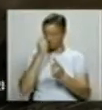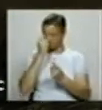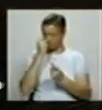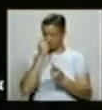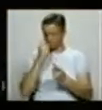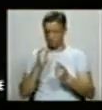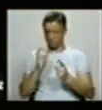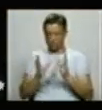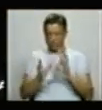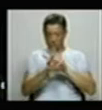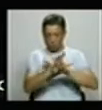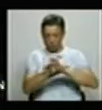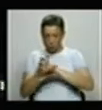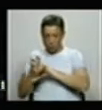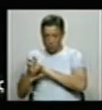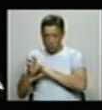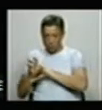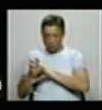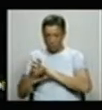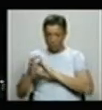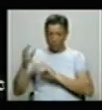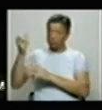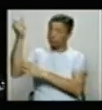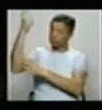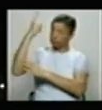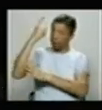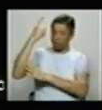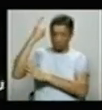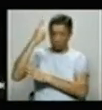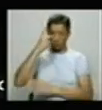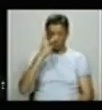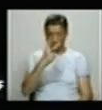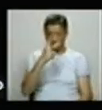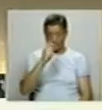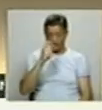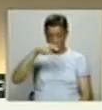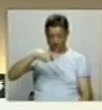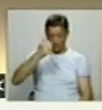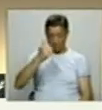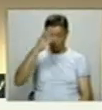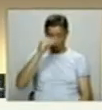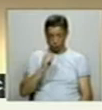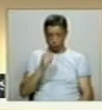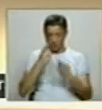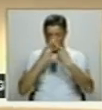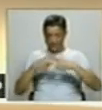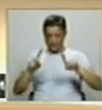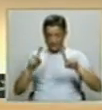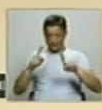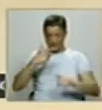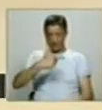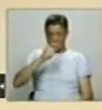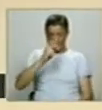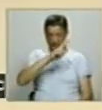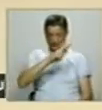a absorver mais esta radiação solar em Vênus. Ora, uma das outras diferenças fundamentais entre a Terra e Vênus